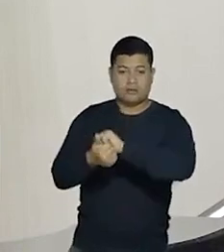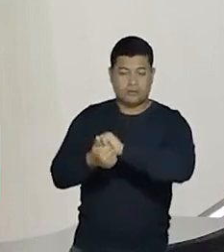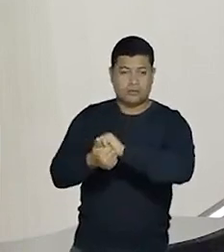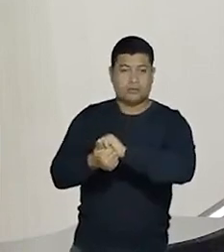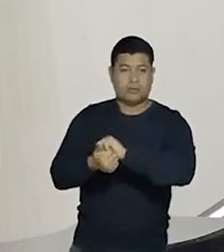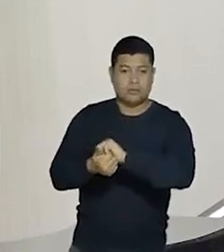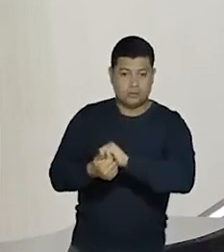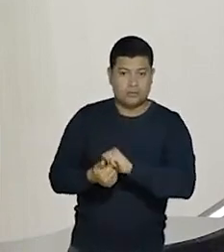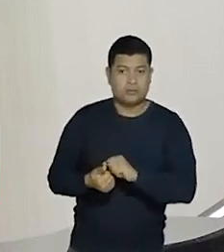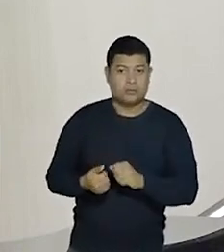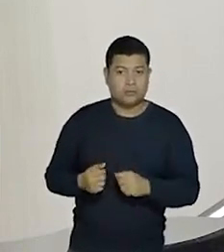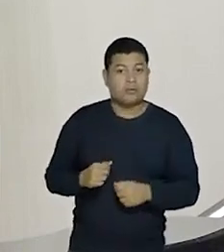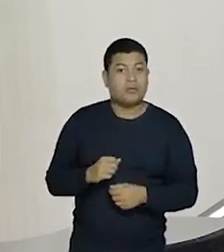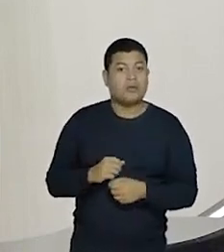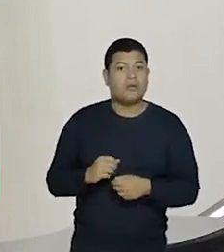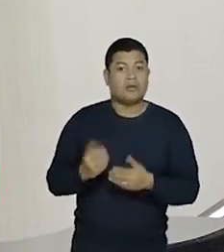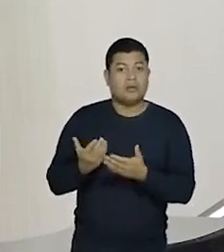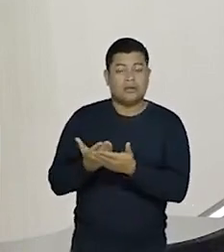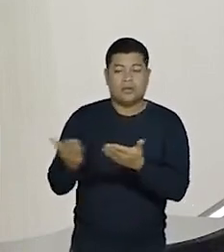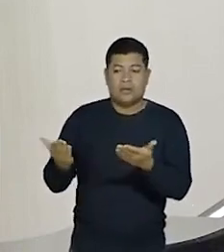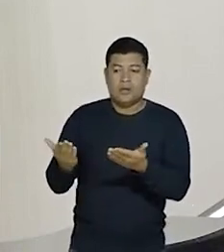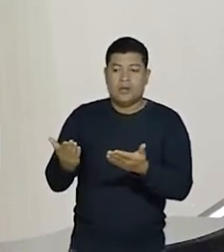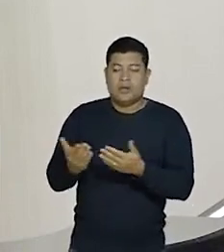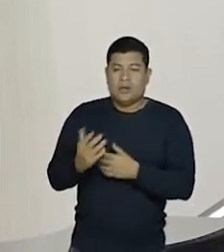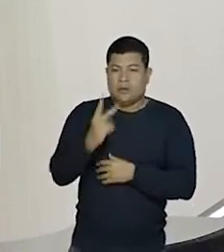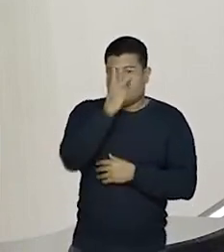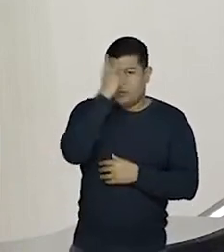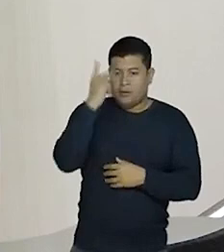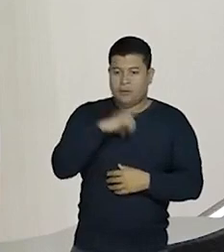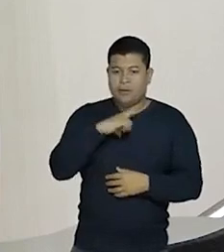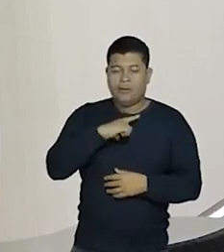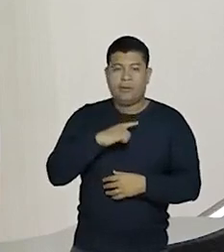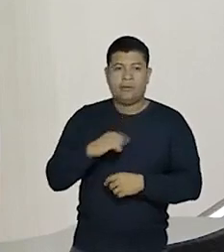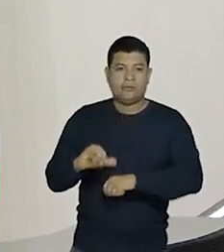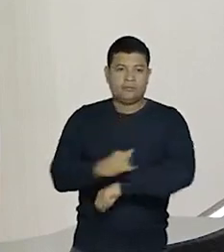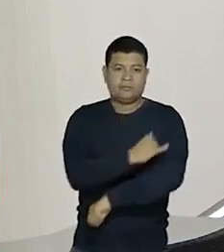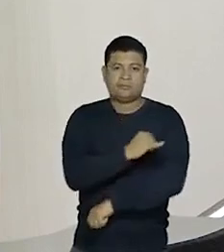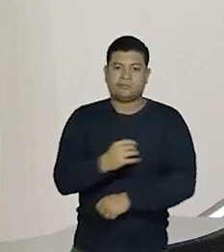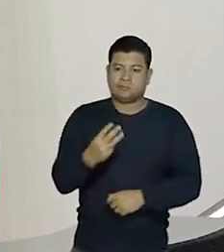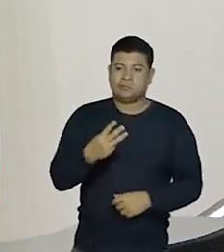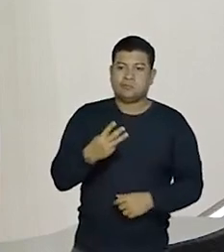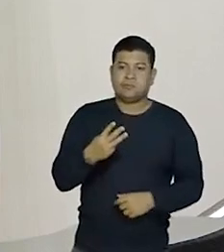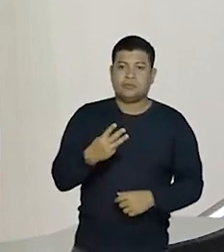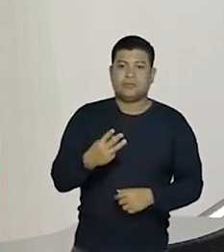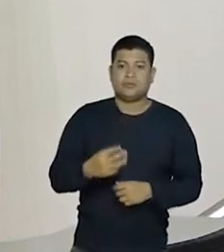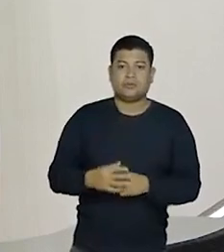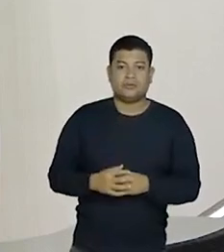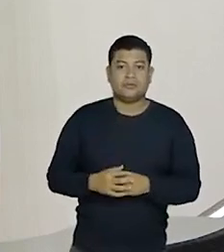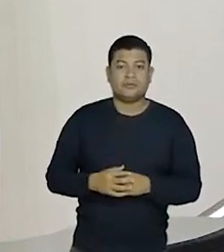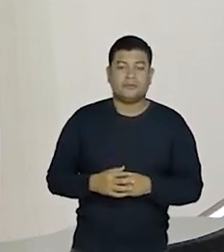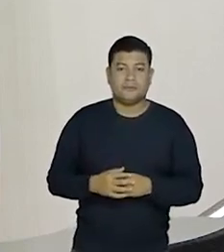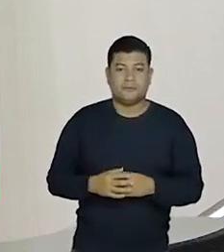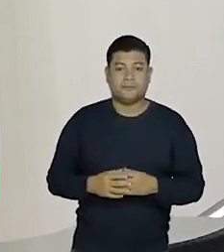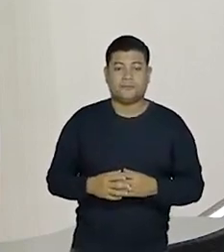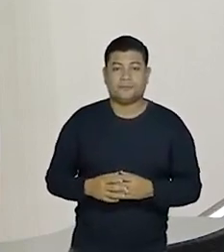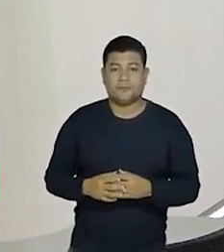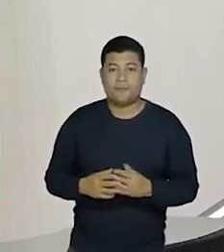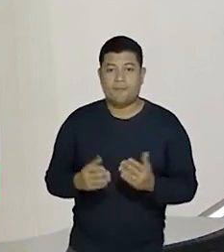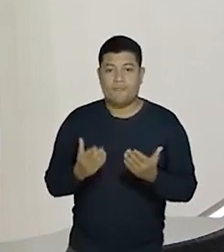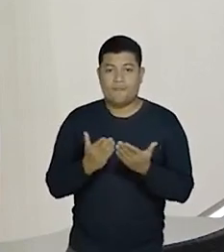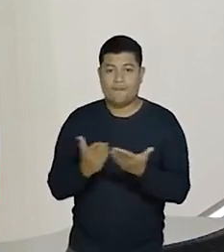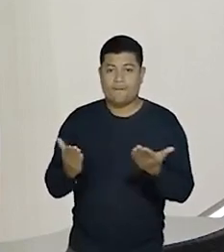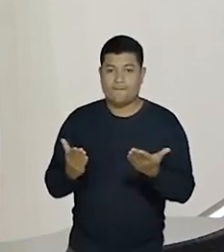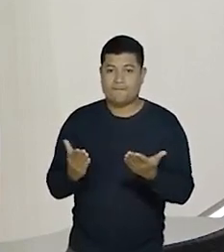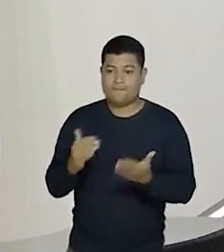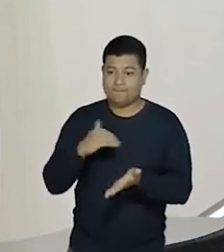obesidade após esta análise a secretaria vislumbrou a necessidade de assegurar um atendimento